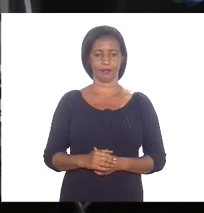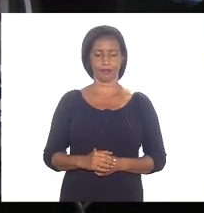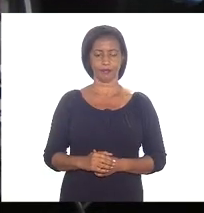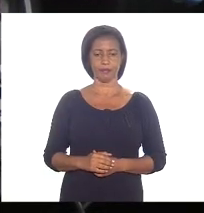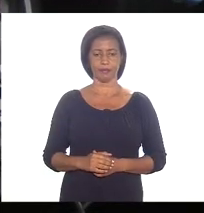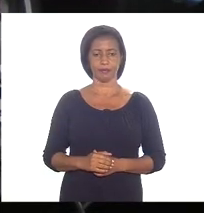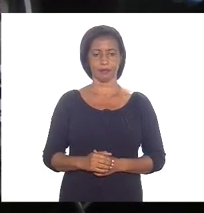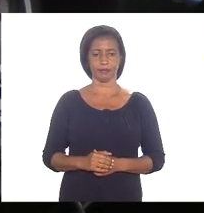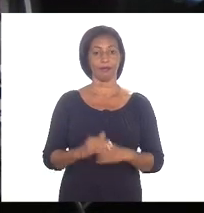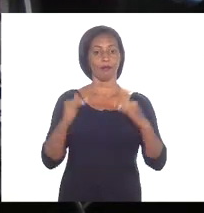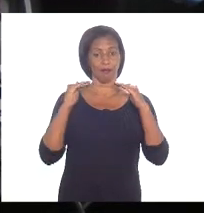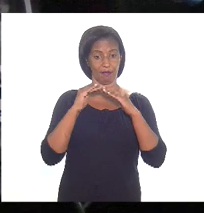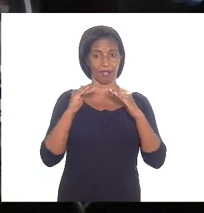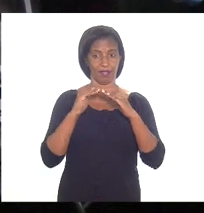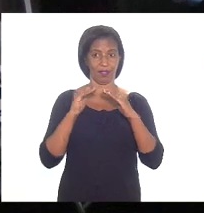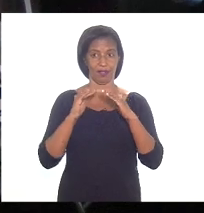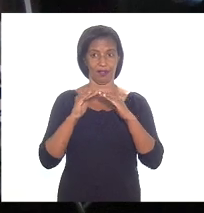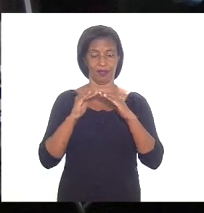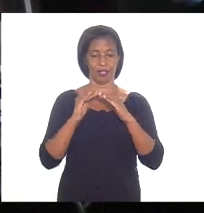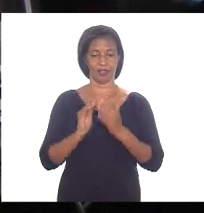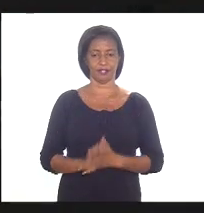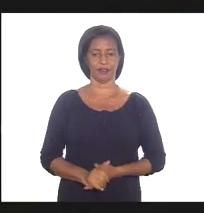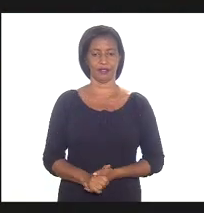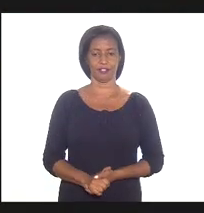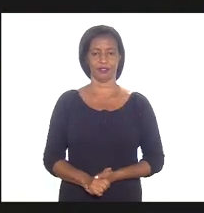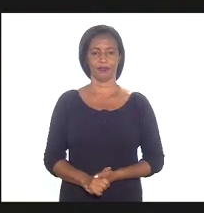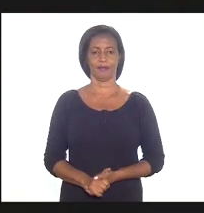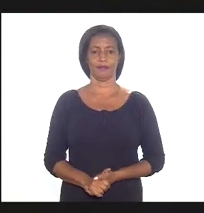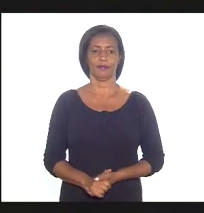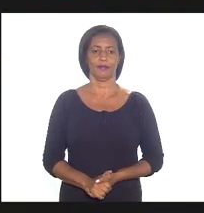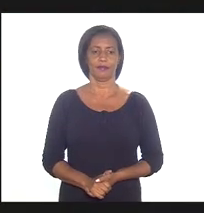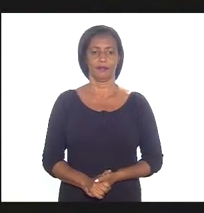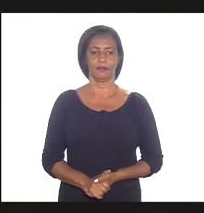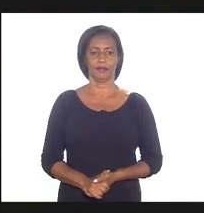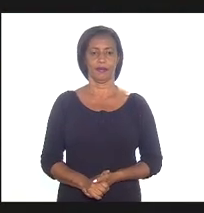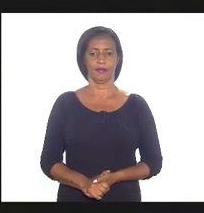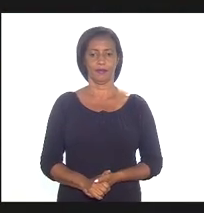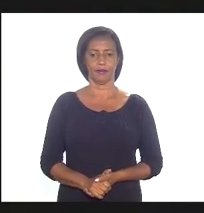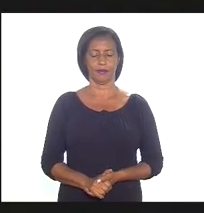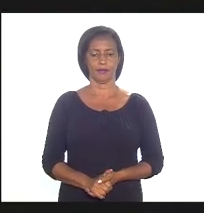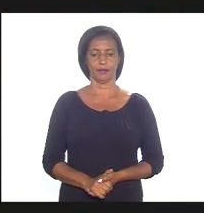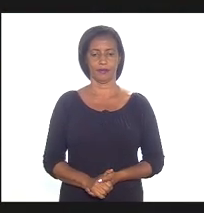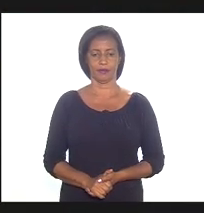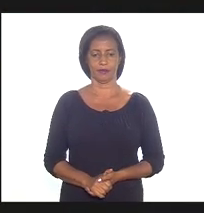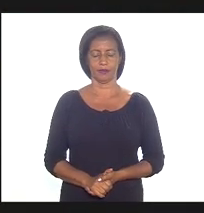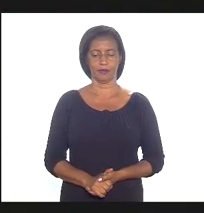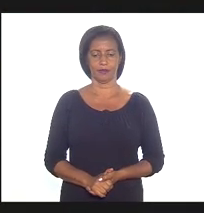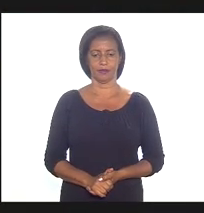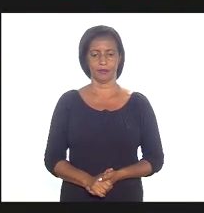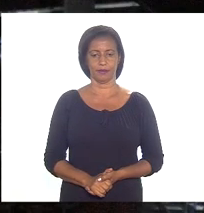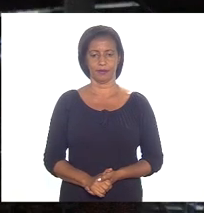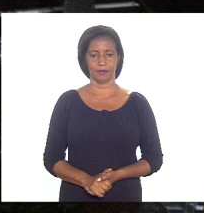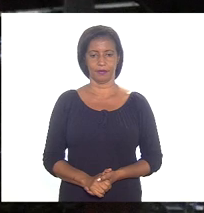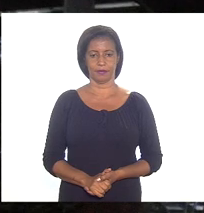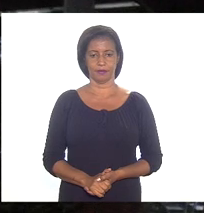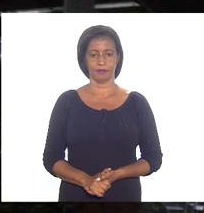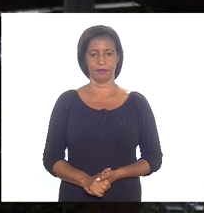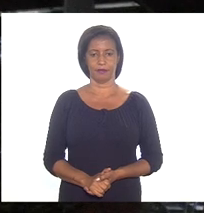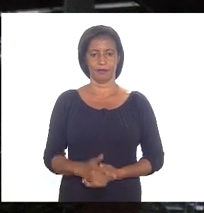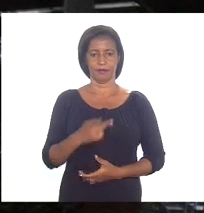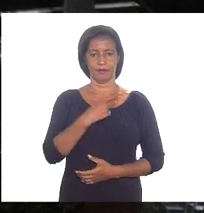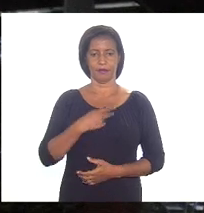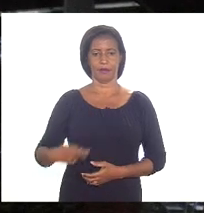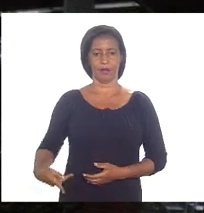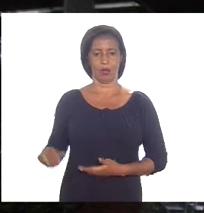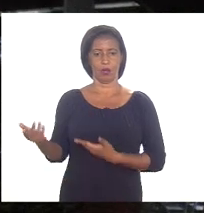Deputada Zeidan. Voto favorável, Tia Ju. Favorável. Vou efetuar... A presidência convida a deputada